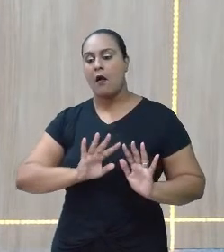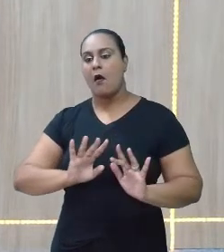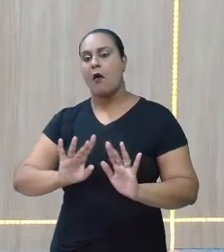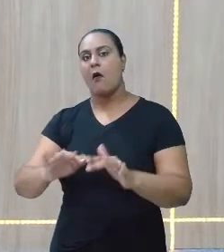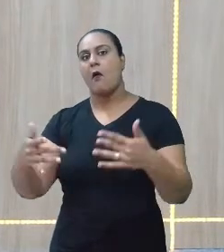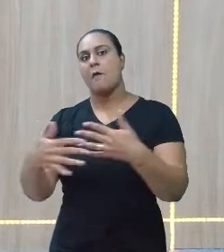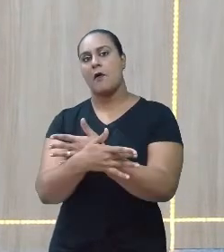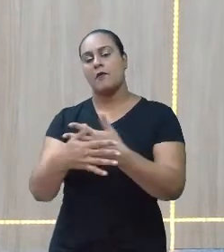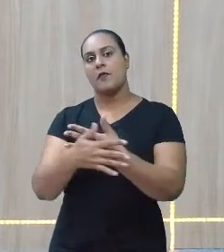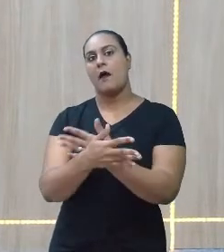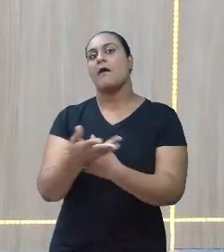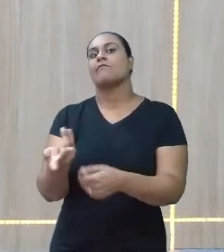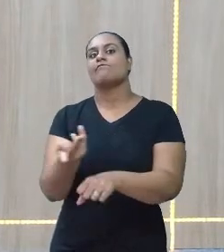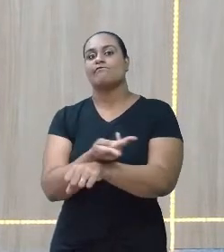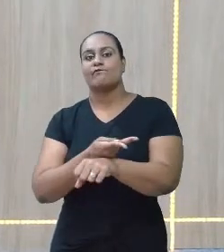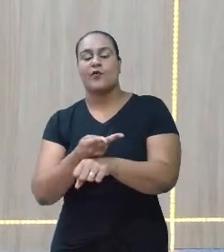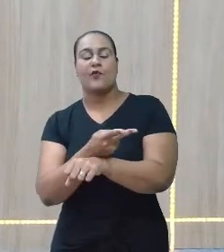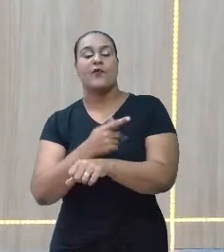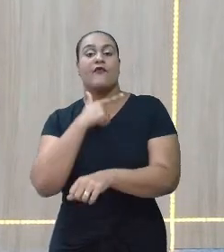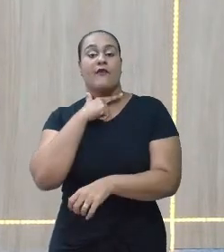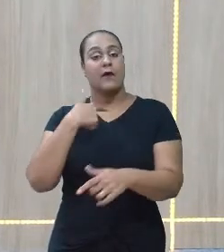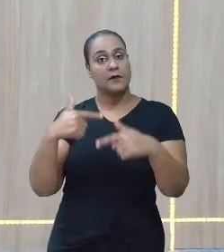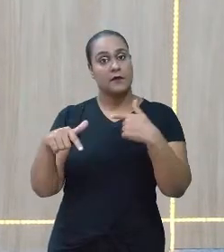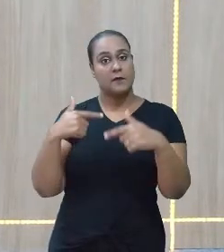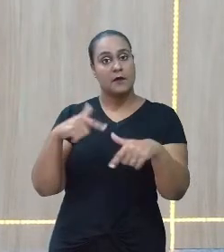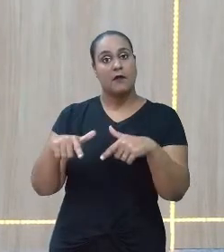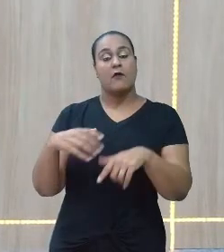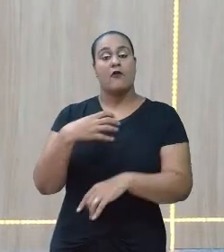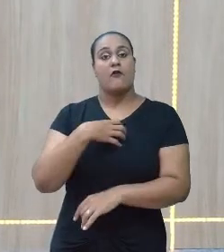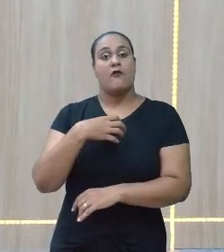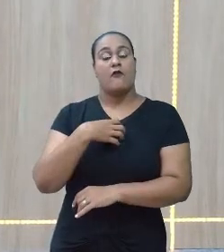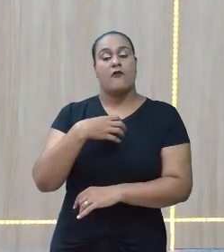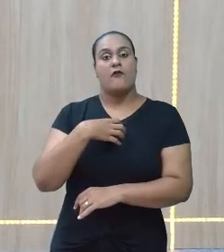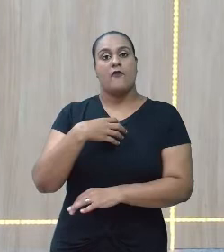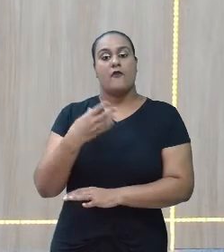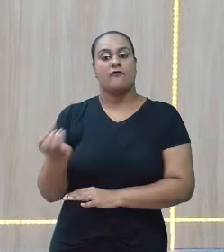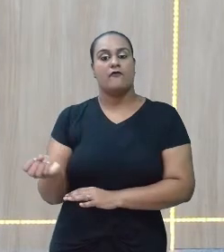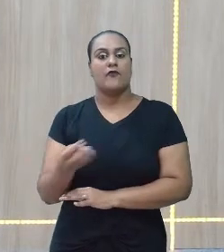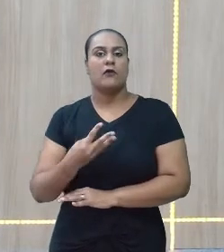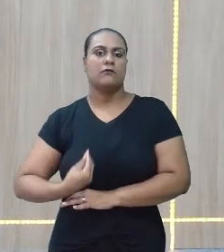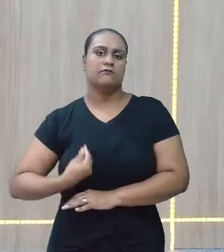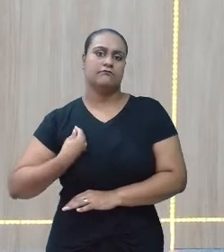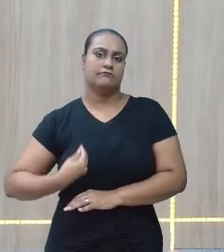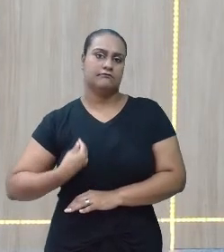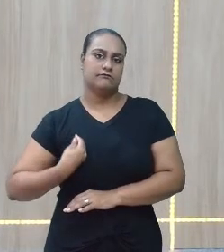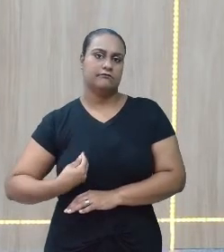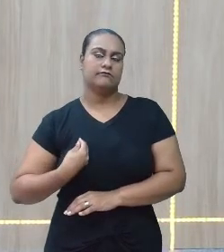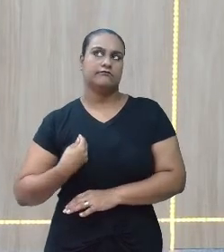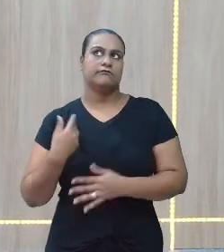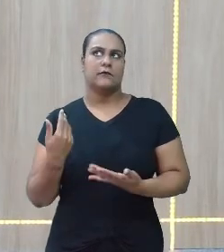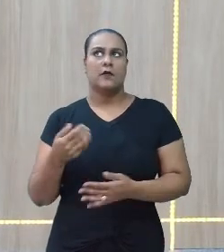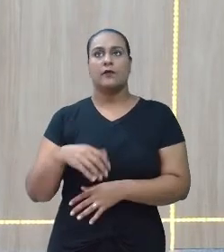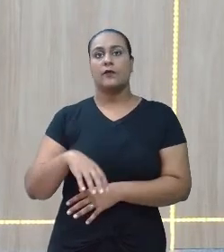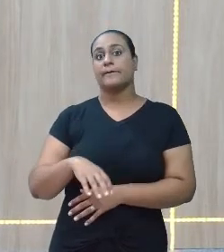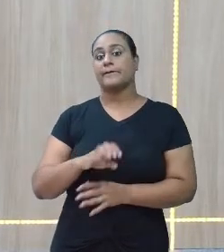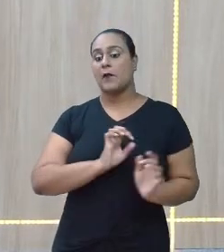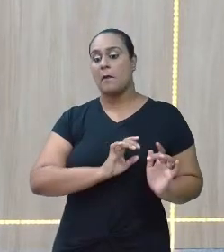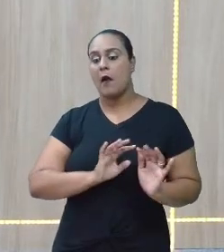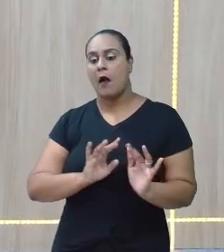de emprego, novas formas de viver. Isso aí acarreta aquele nosso fenômenozinho. O êxodo rural está muito atrelado ao processo